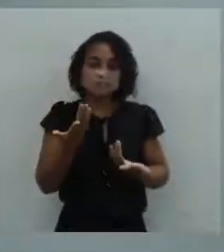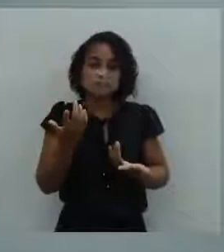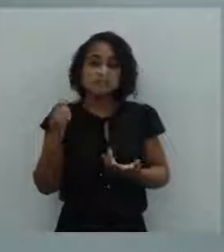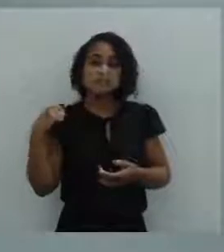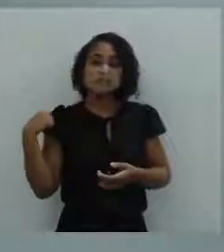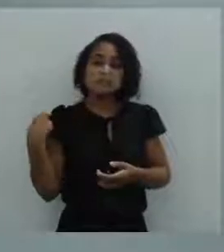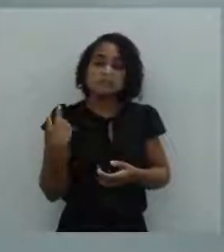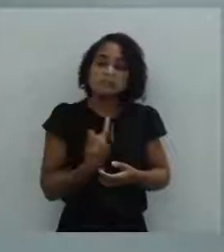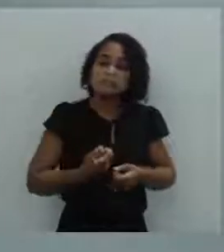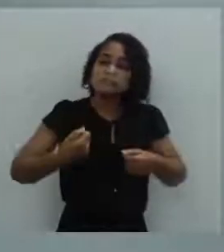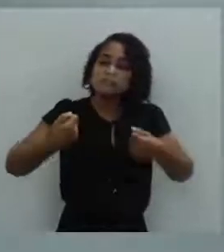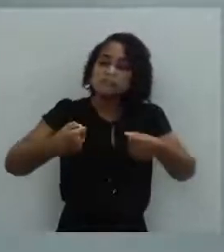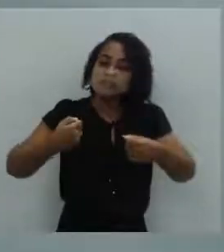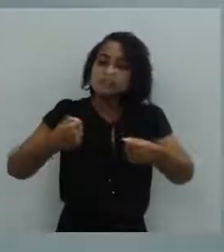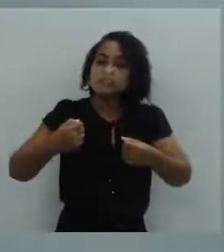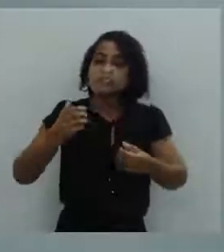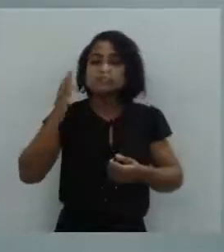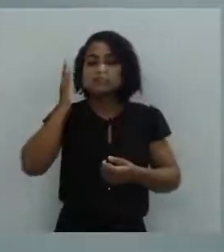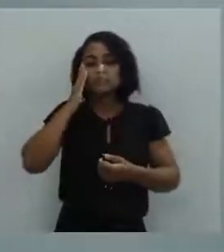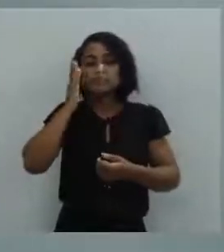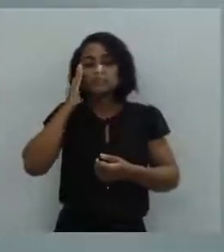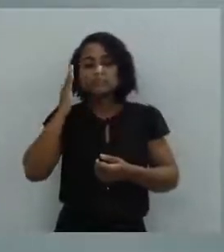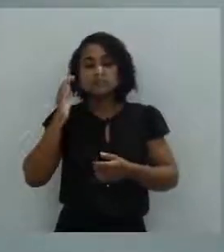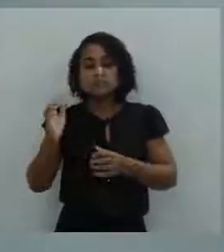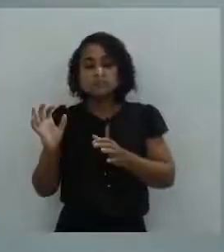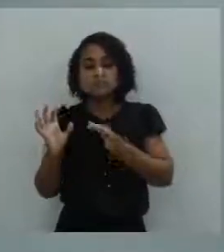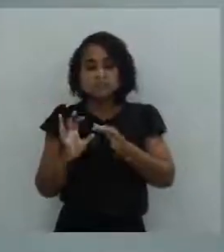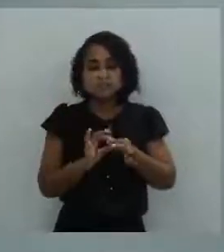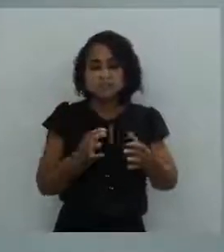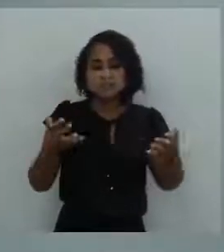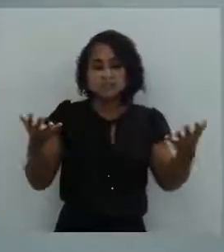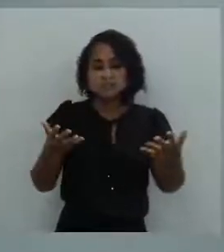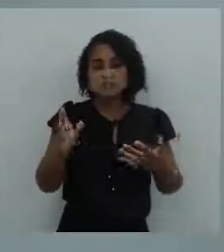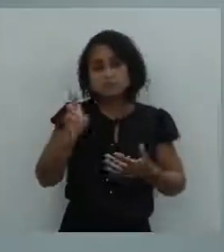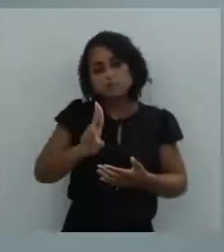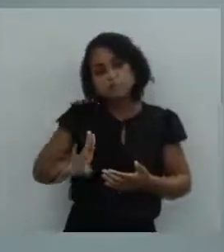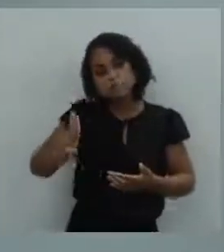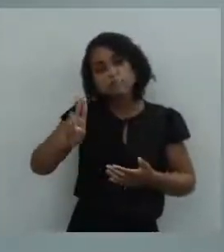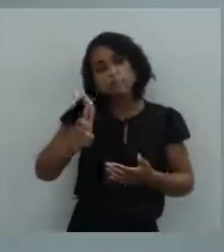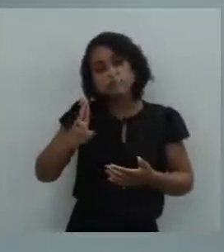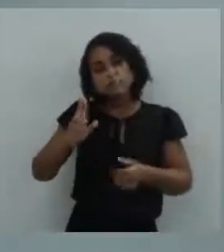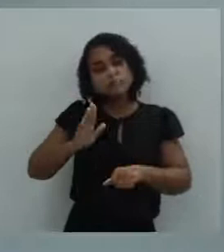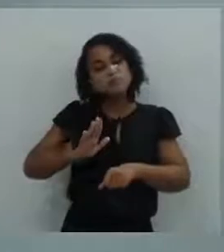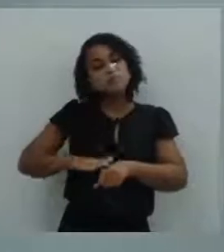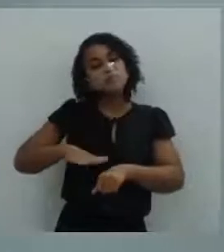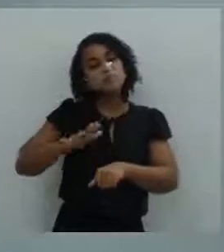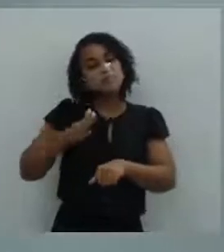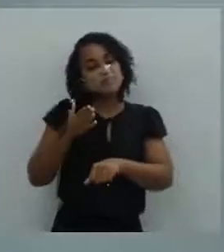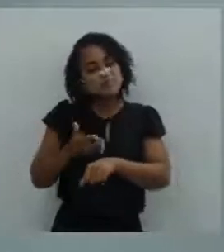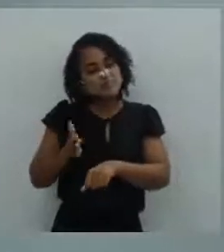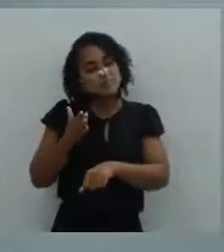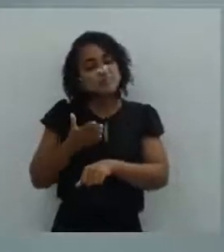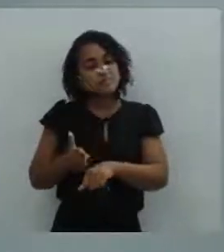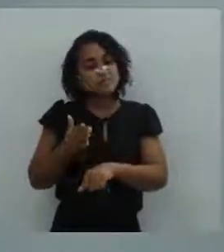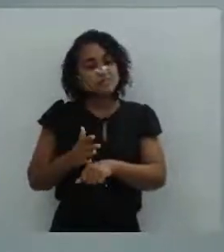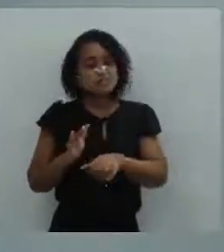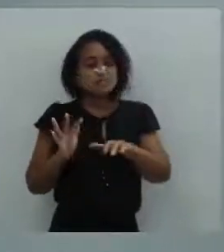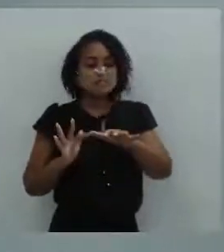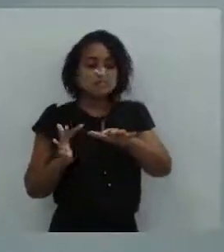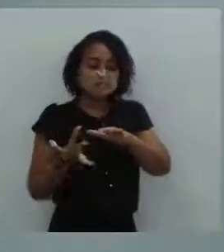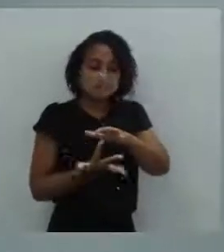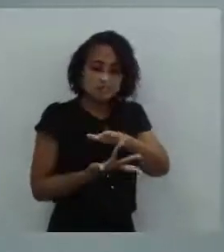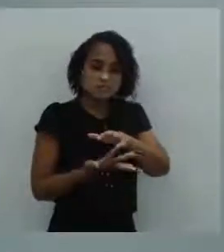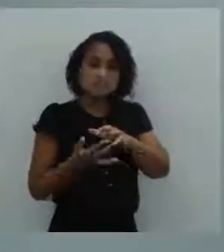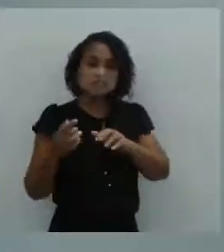precisa entender, principalmente nesse momento agora, em que a gente vem utilizando com muito mais frequência as redes